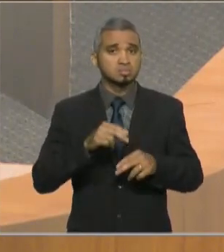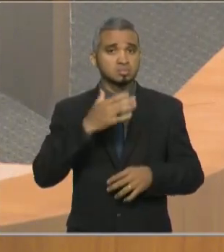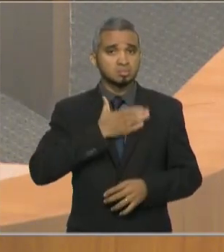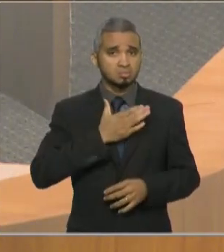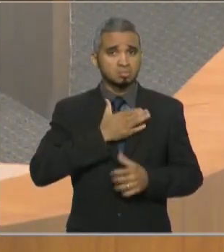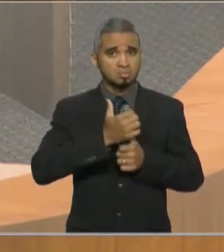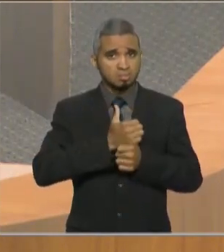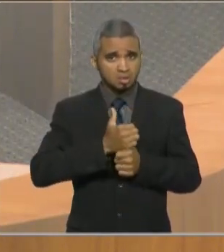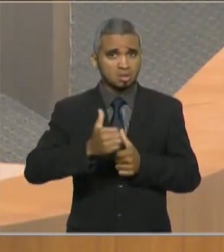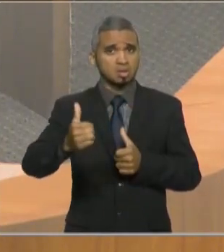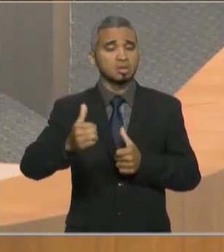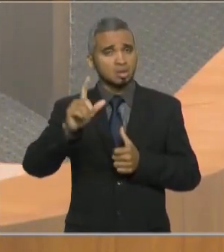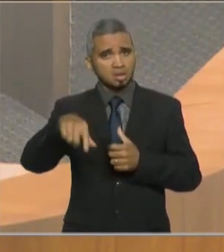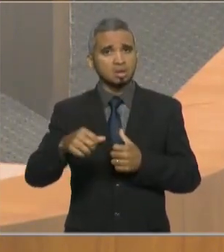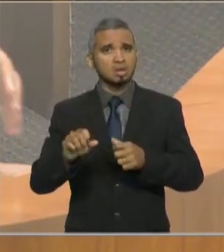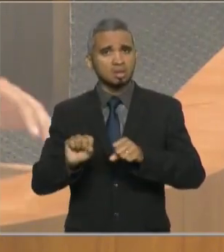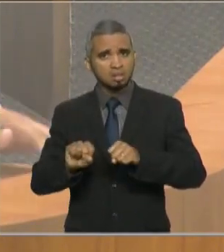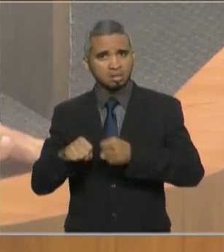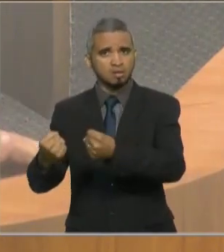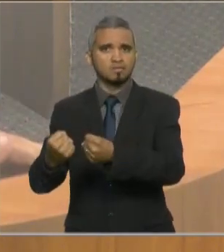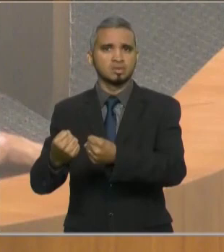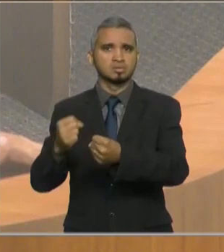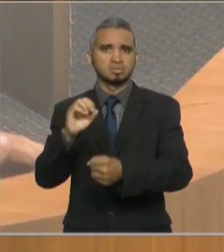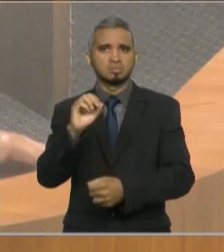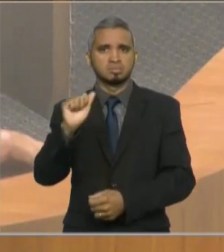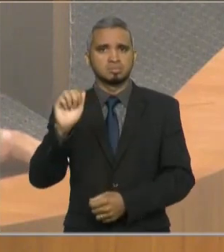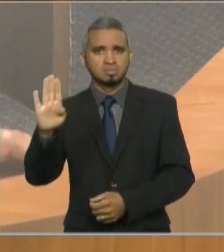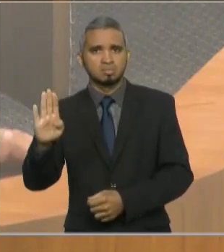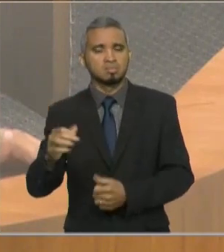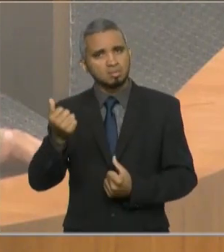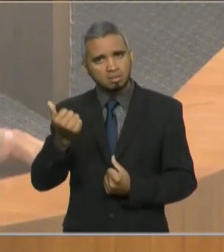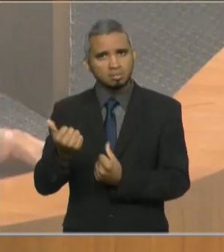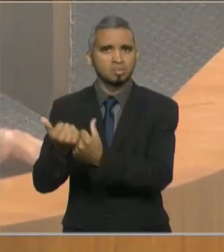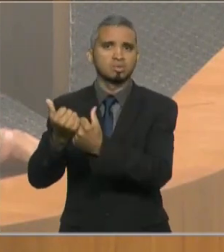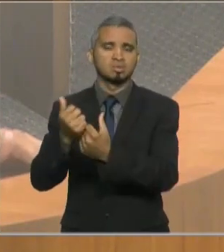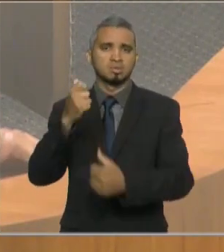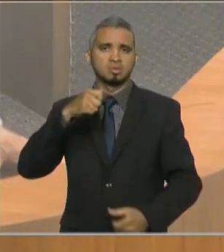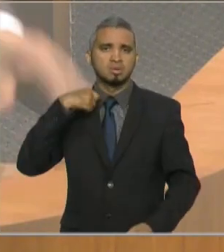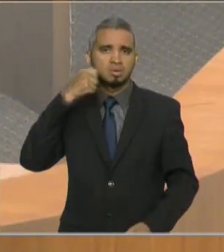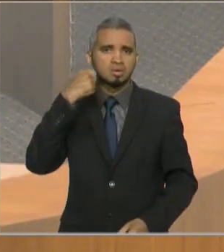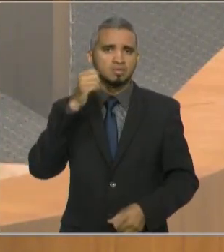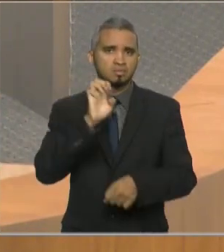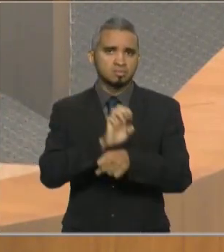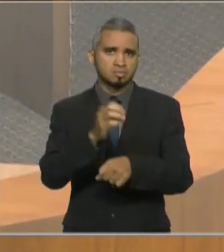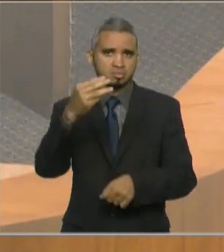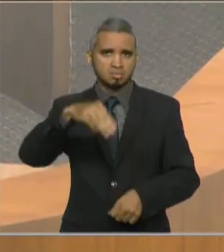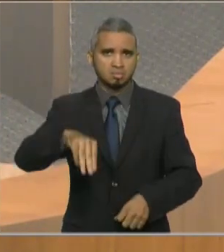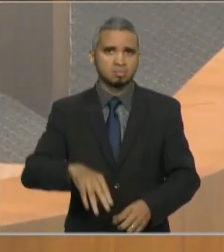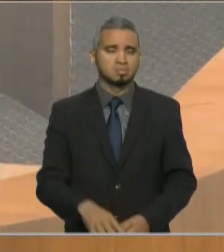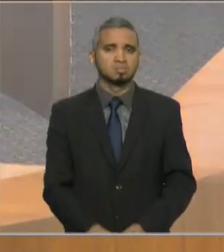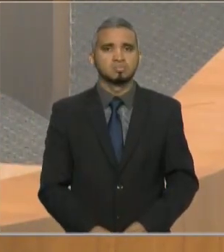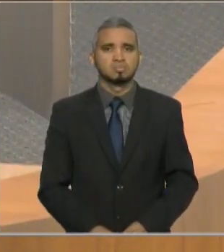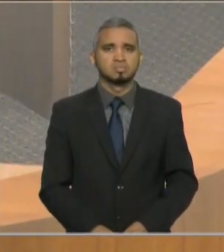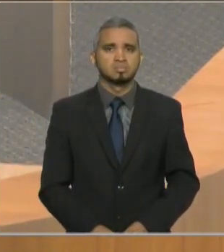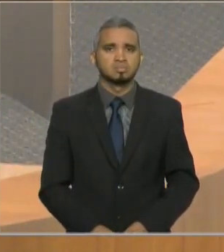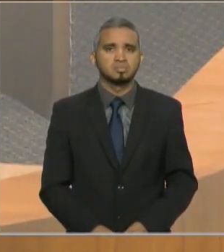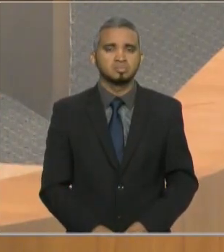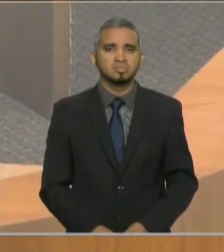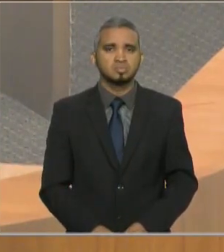da advocacia, do fortalecimento da advocacia e dos advogados do Estado do Maranhão. E eu não posso deixar de fazer